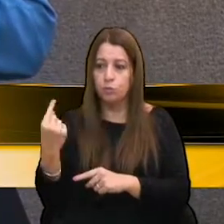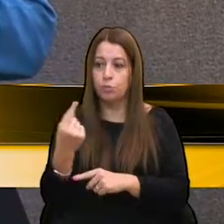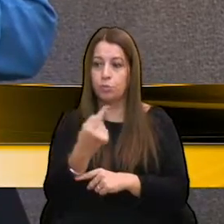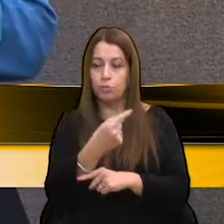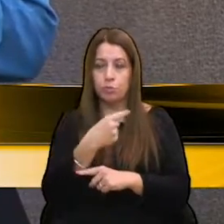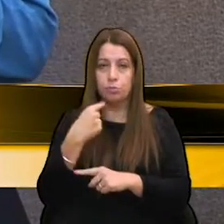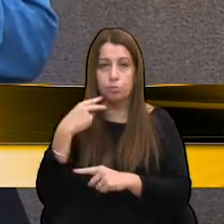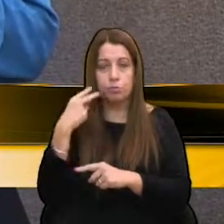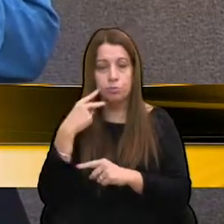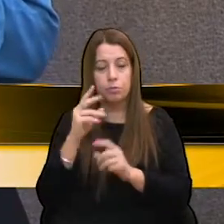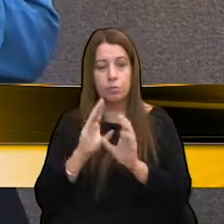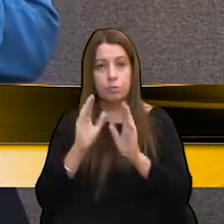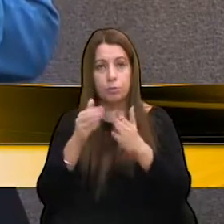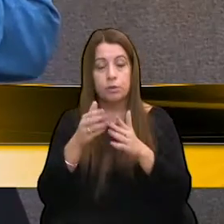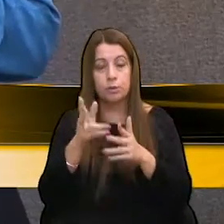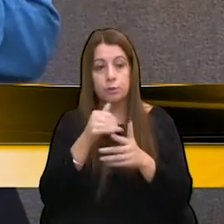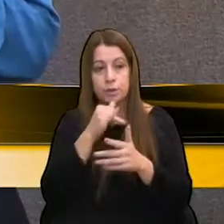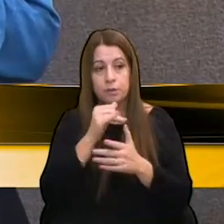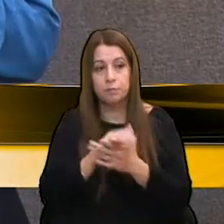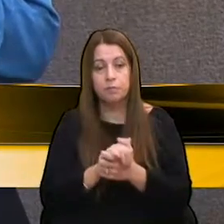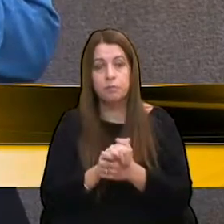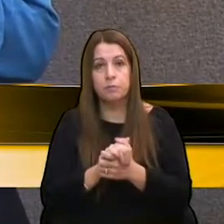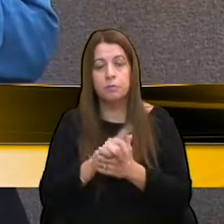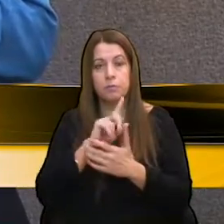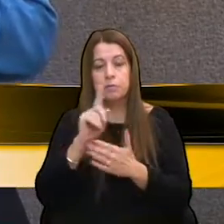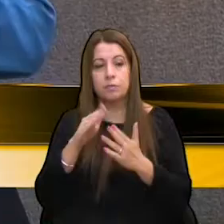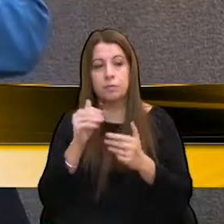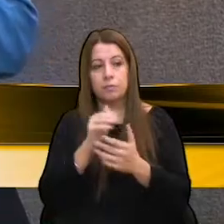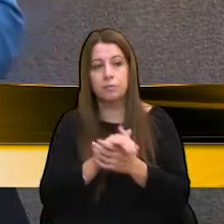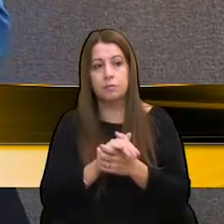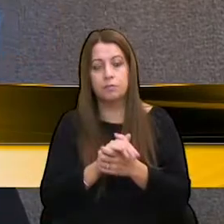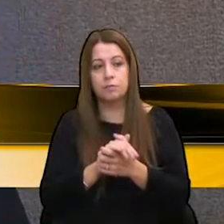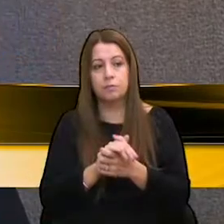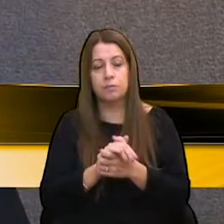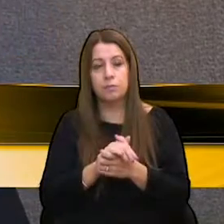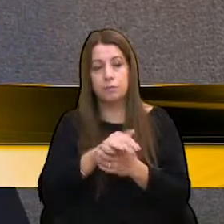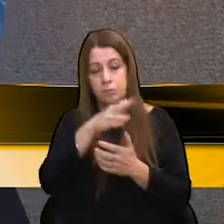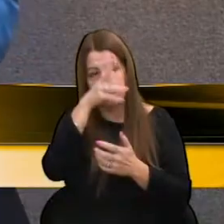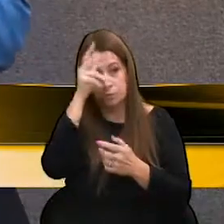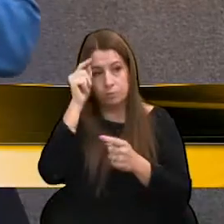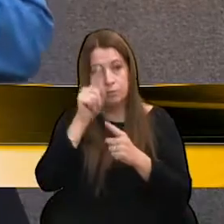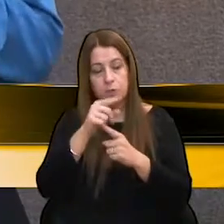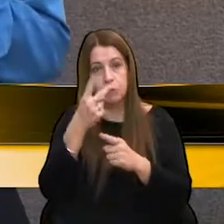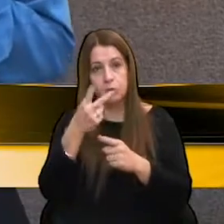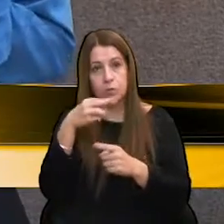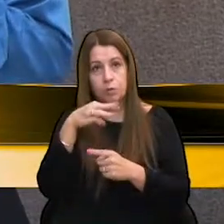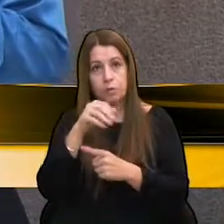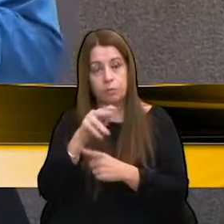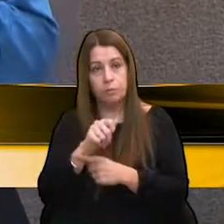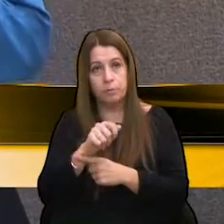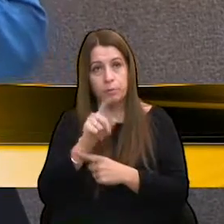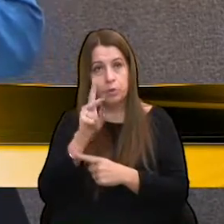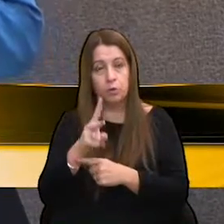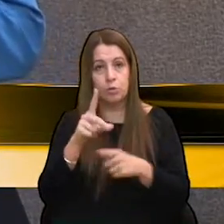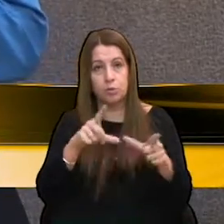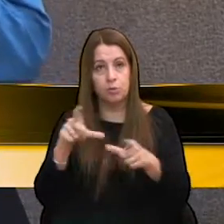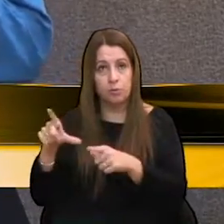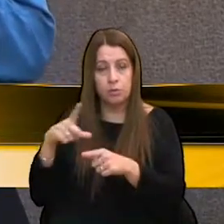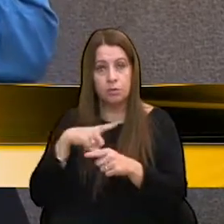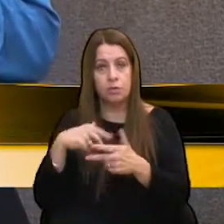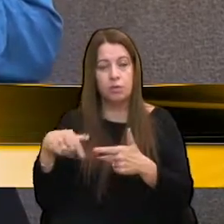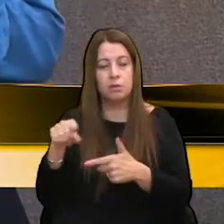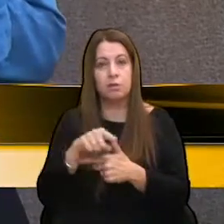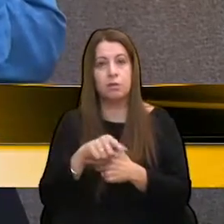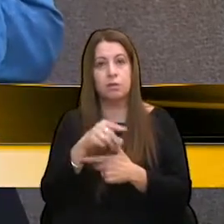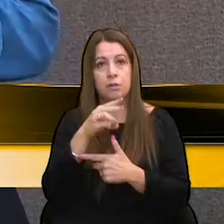Então, a comissão, por exemplo, agora foi nos encaminhado pelo Executivo dois mapas de dois loteamentos, tem em torno